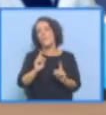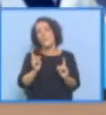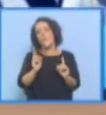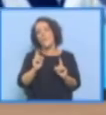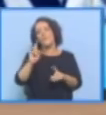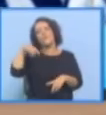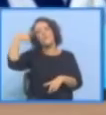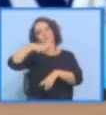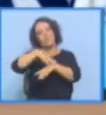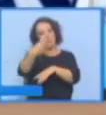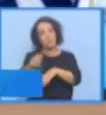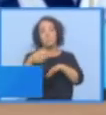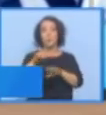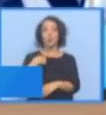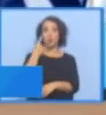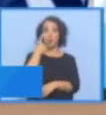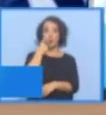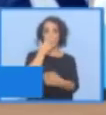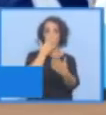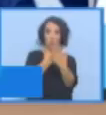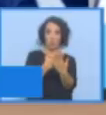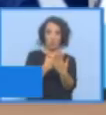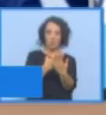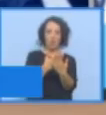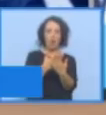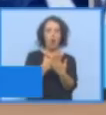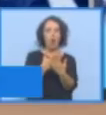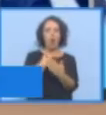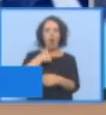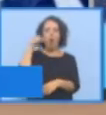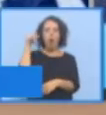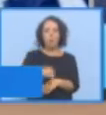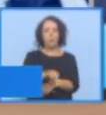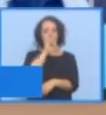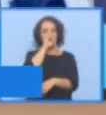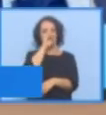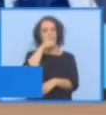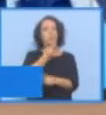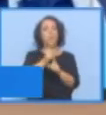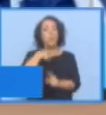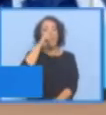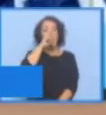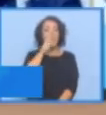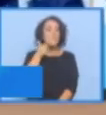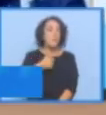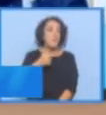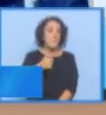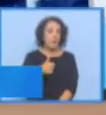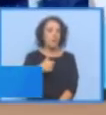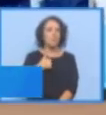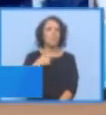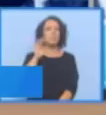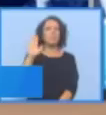posterior. Embora eu tenha conhecido, e logo aí me surpreendi imenso, porque lembro perfeitamente. Eu estava no